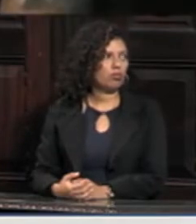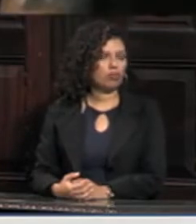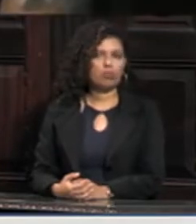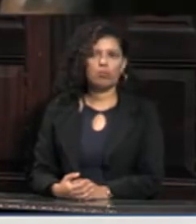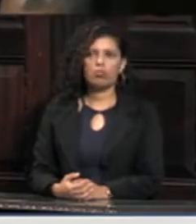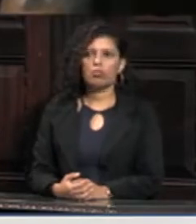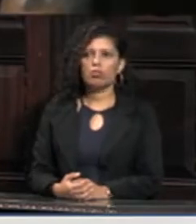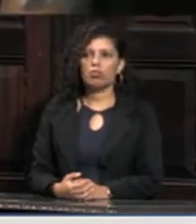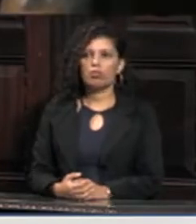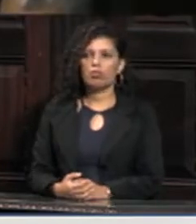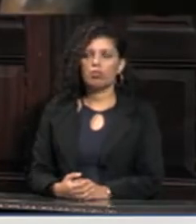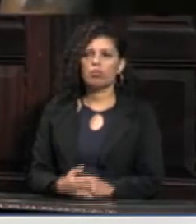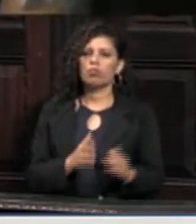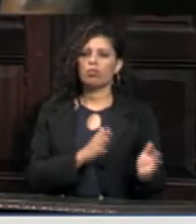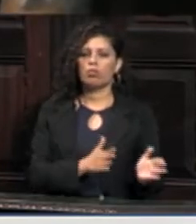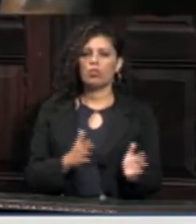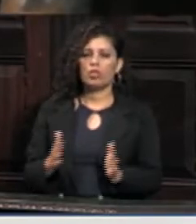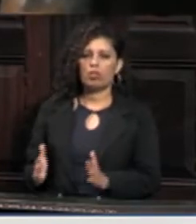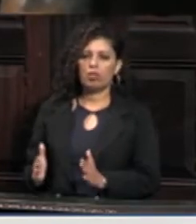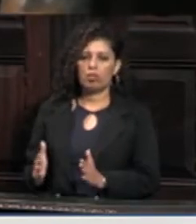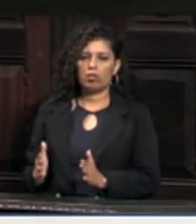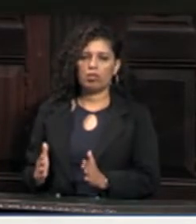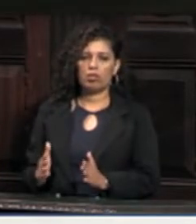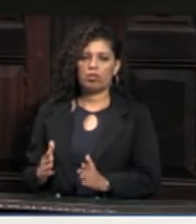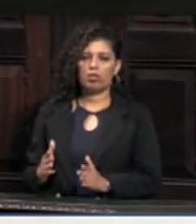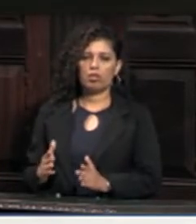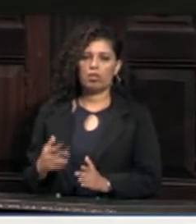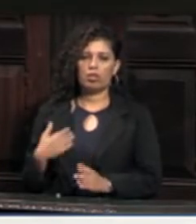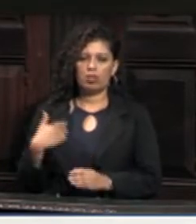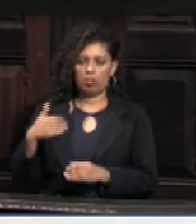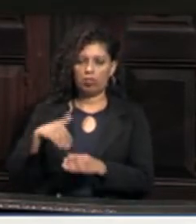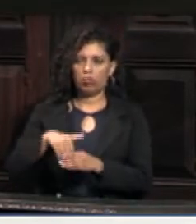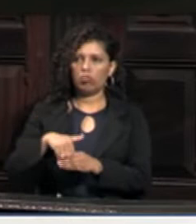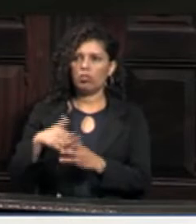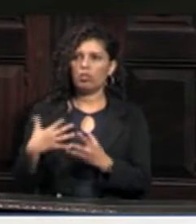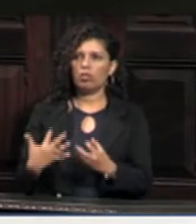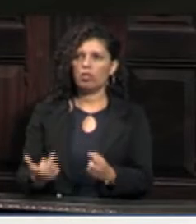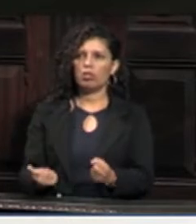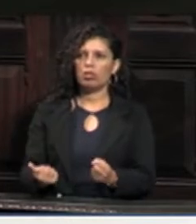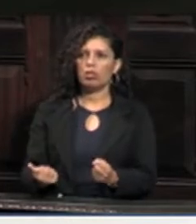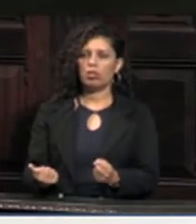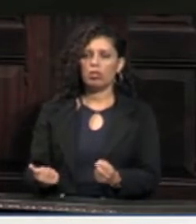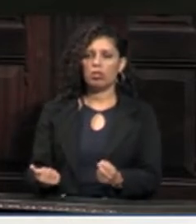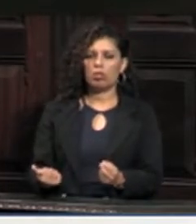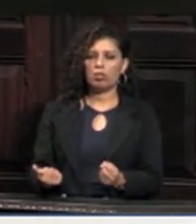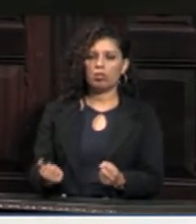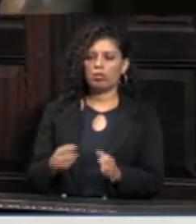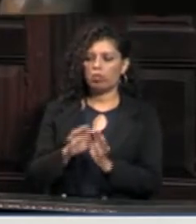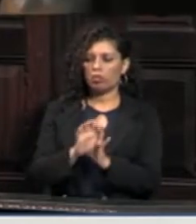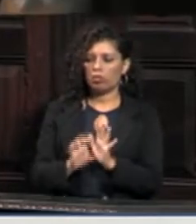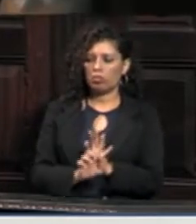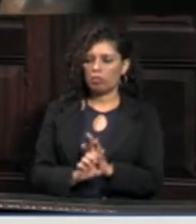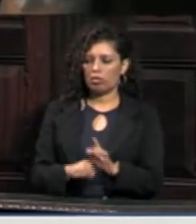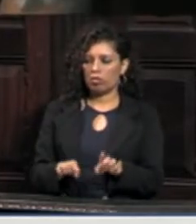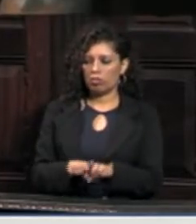Julianelli... Ele deu favorável? Isso. Mas votou emenda. Vossa